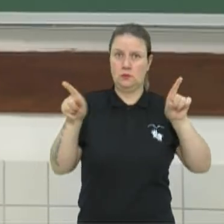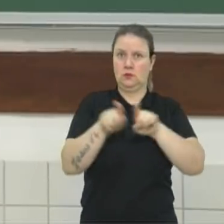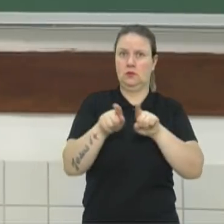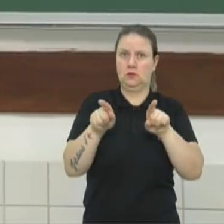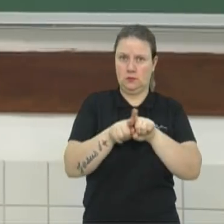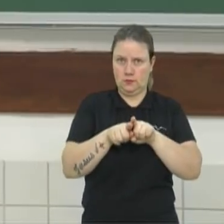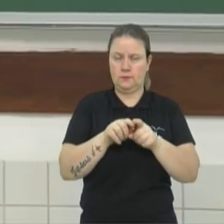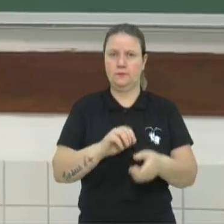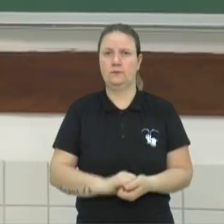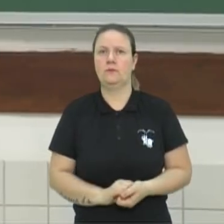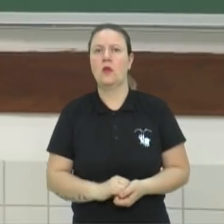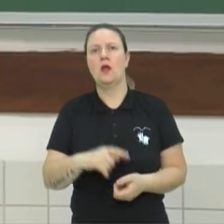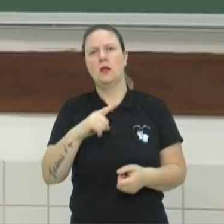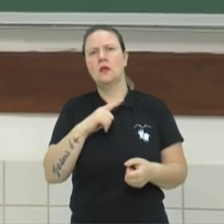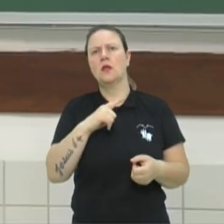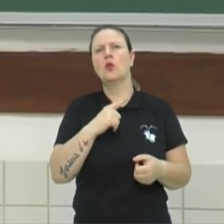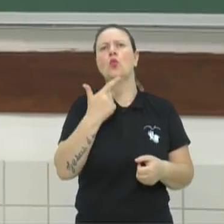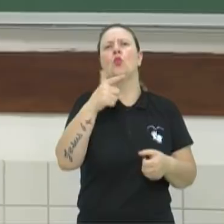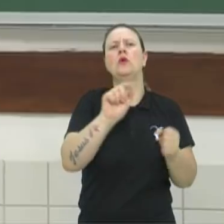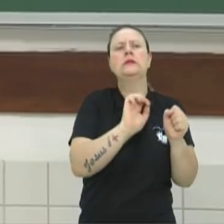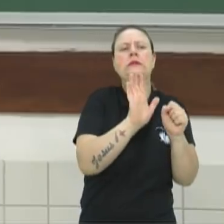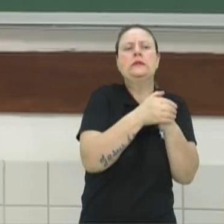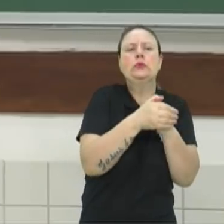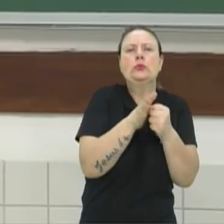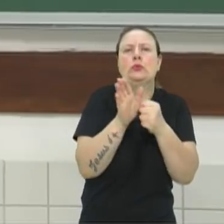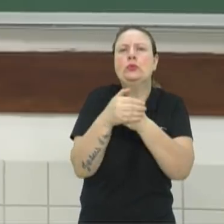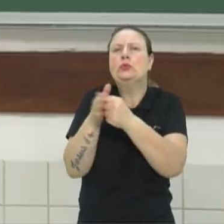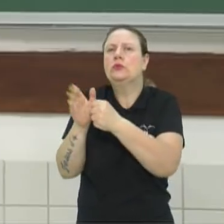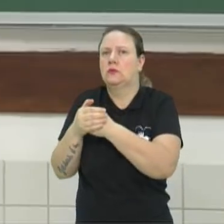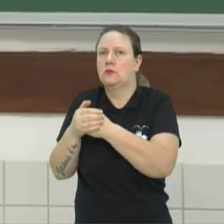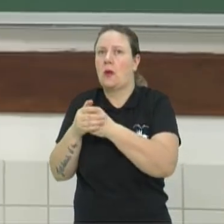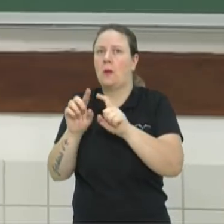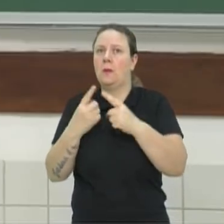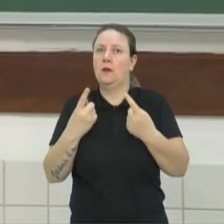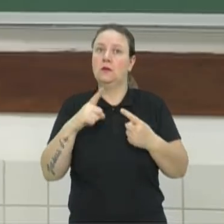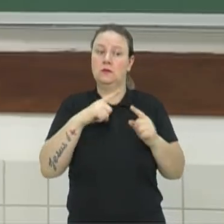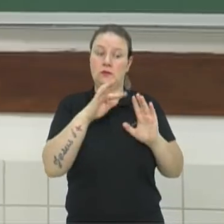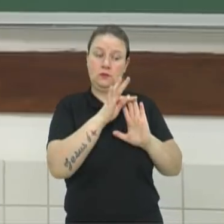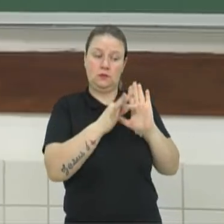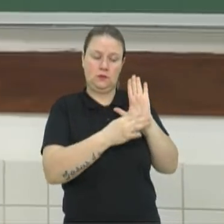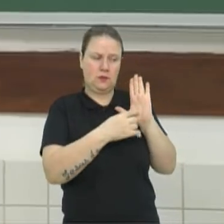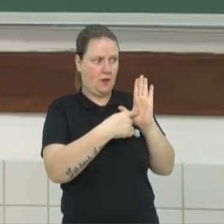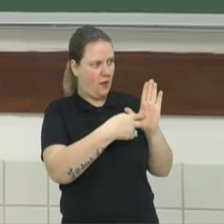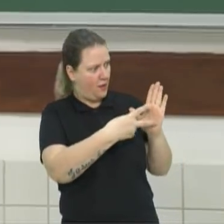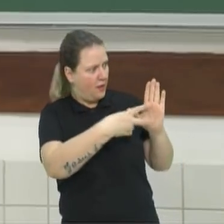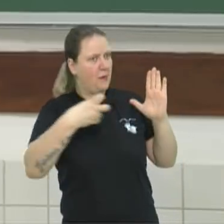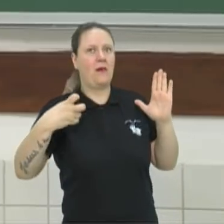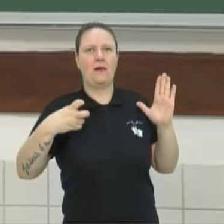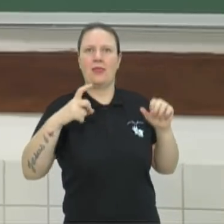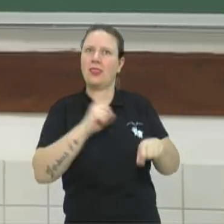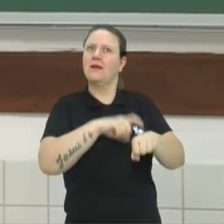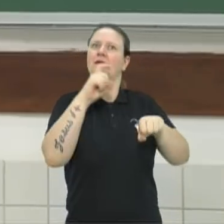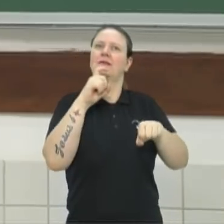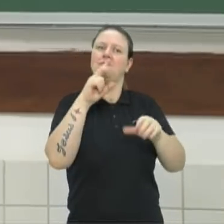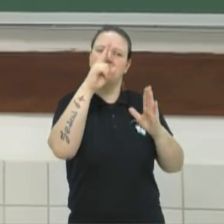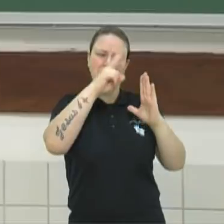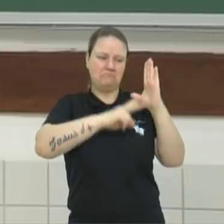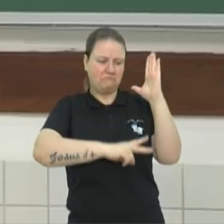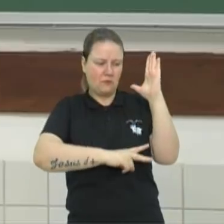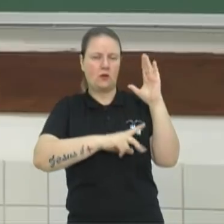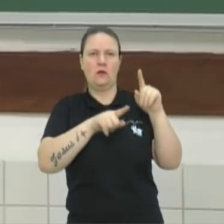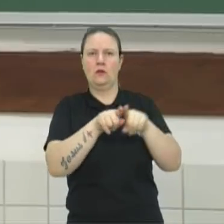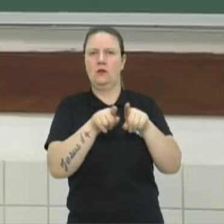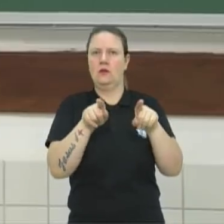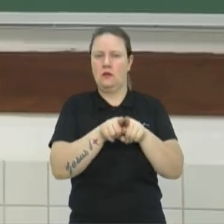são aqueles que estão escondidos, os explícitos são aqueles que aparecem. Então, nós resgatamos alguns desses elementos